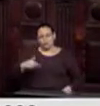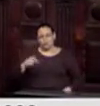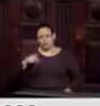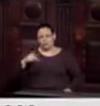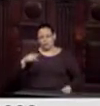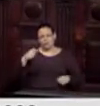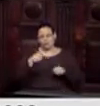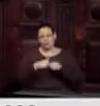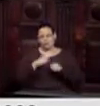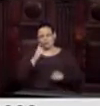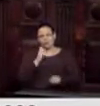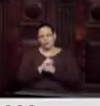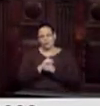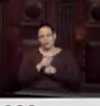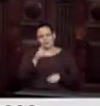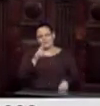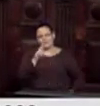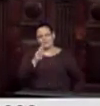camada do pré-sal,